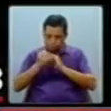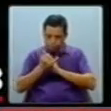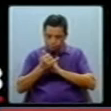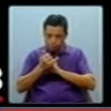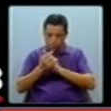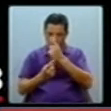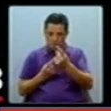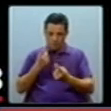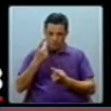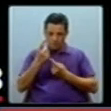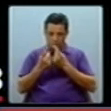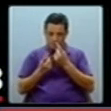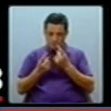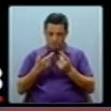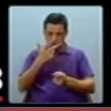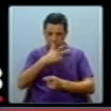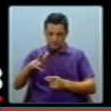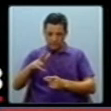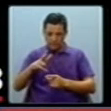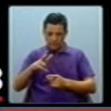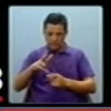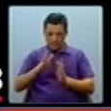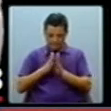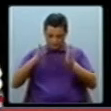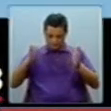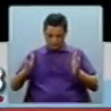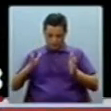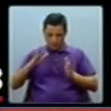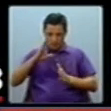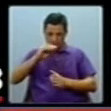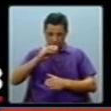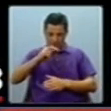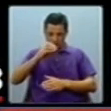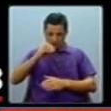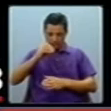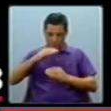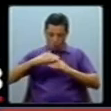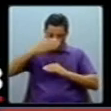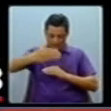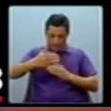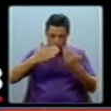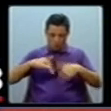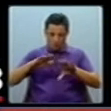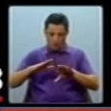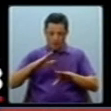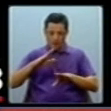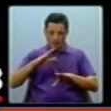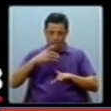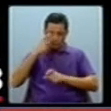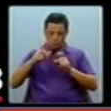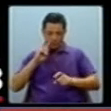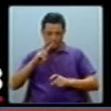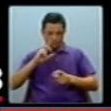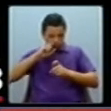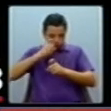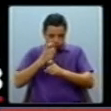cerca de 100 a 200 metros de largura e 10 a 30 de comprimento, que os cientistas olharam para aquilo com